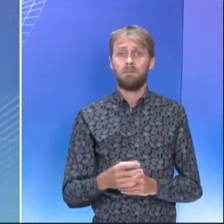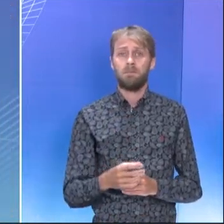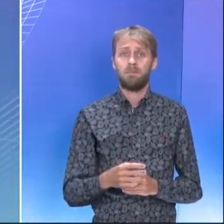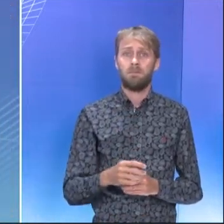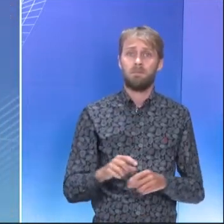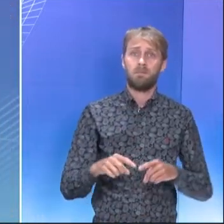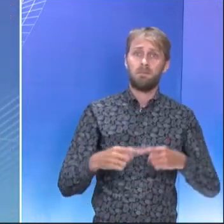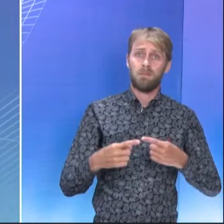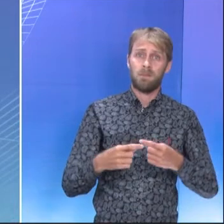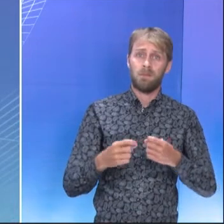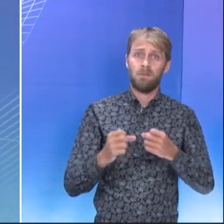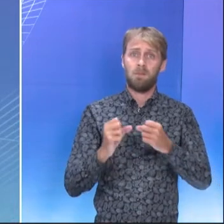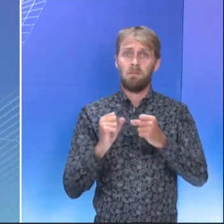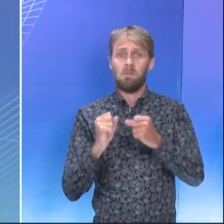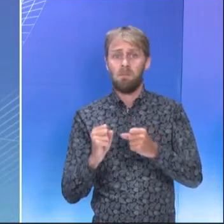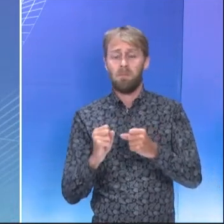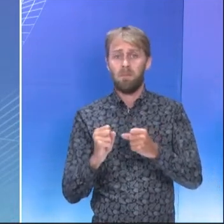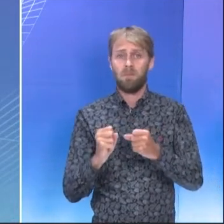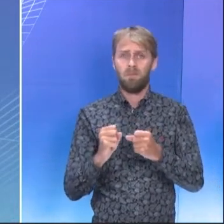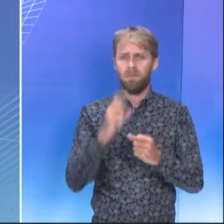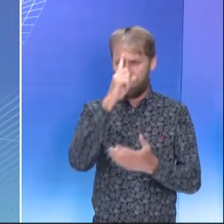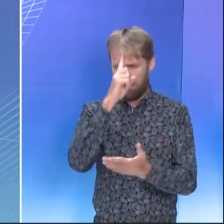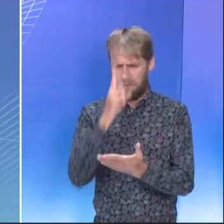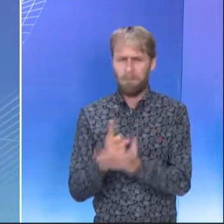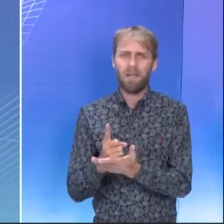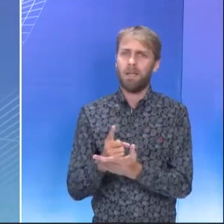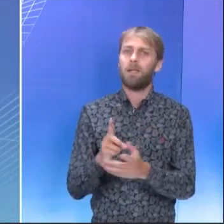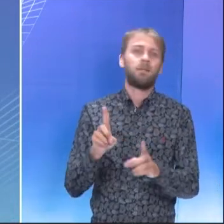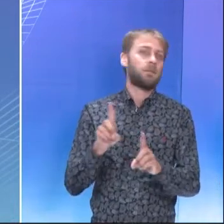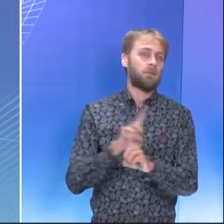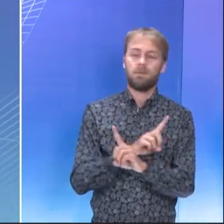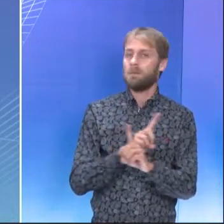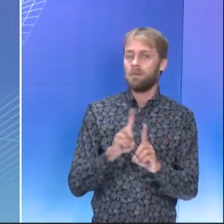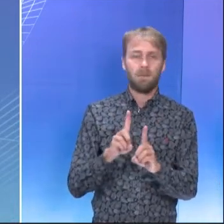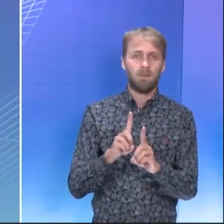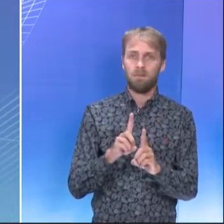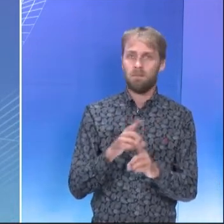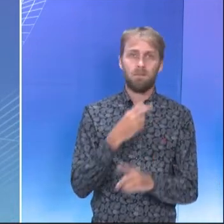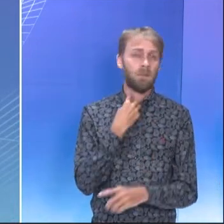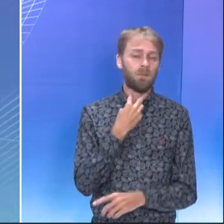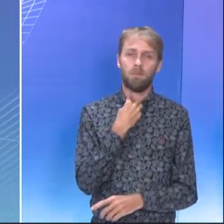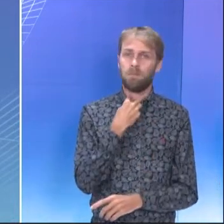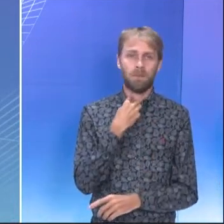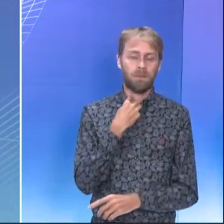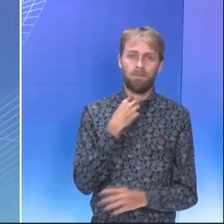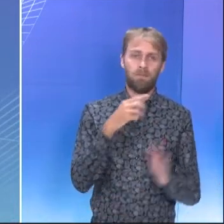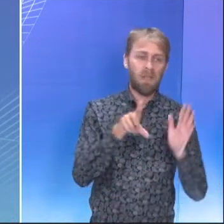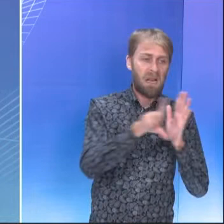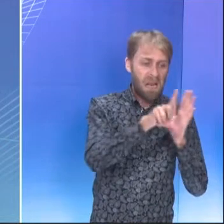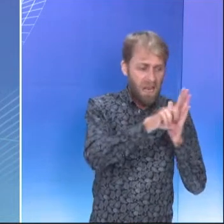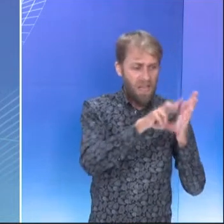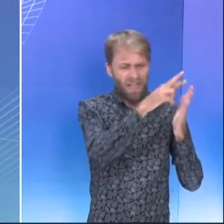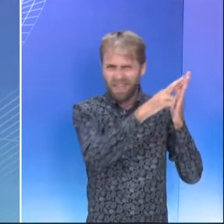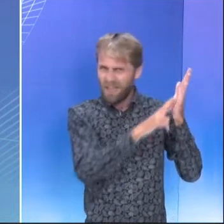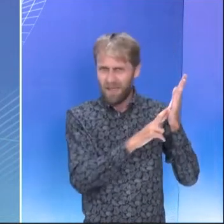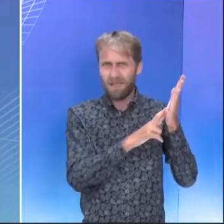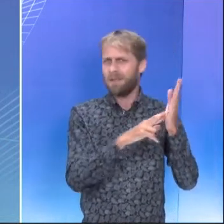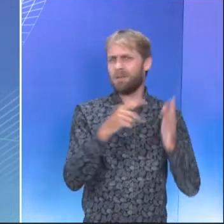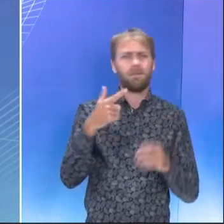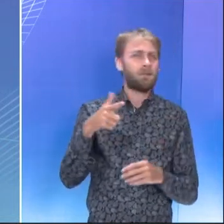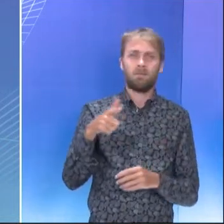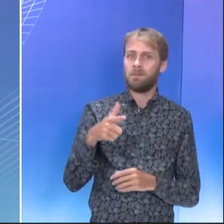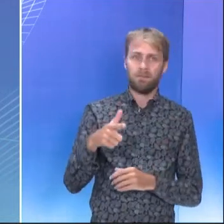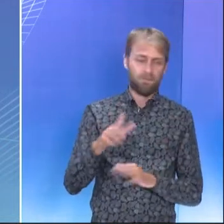ele não tem um poder coercitivo, poder de mando, e nem de legislar regras a respeito disso,